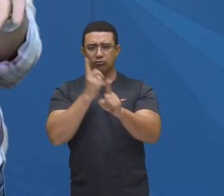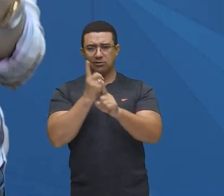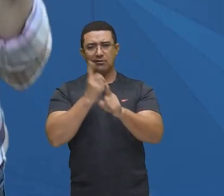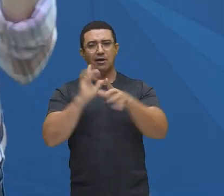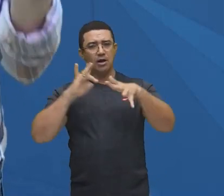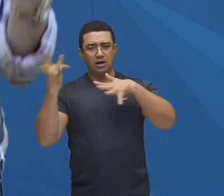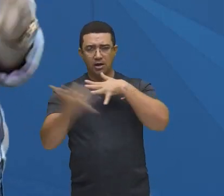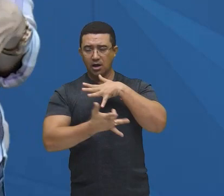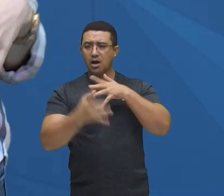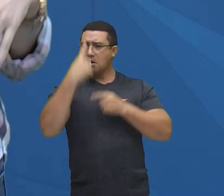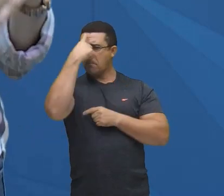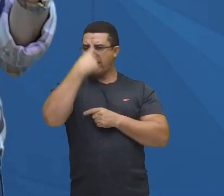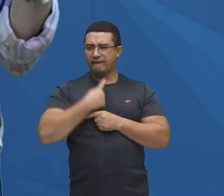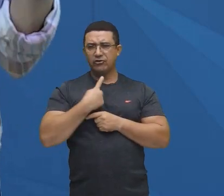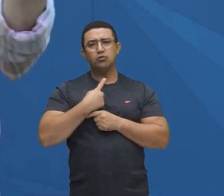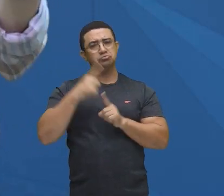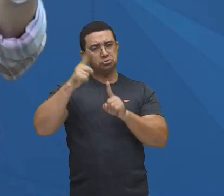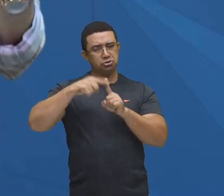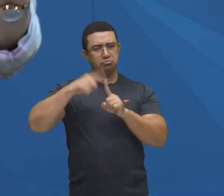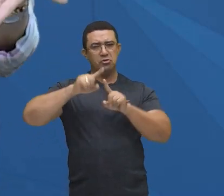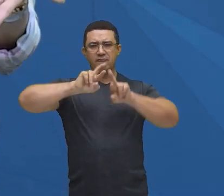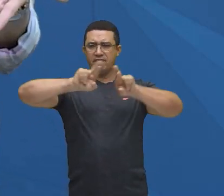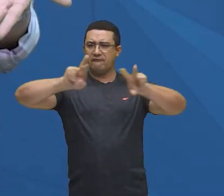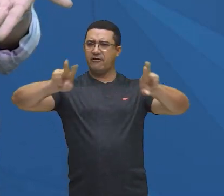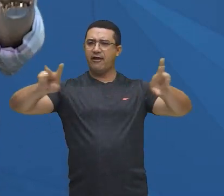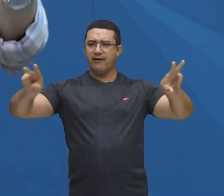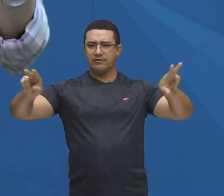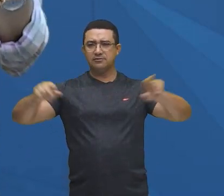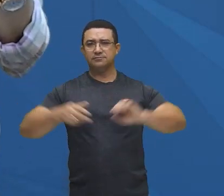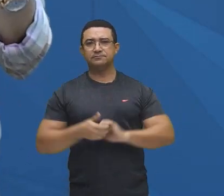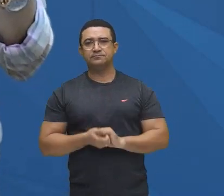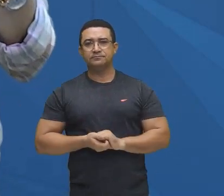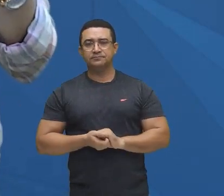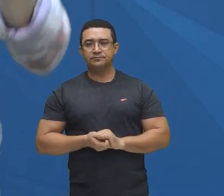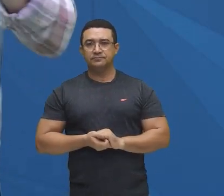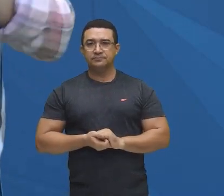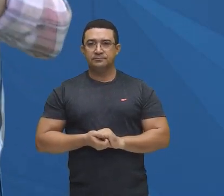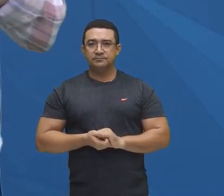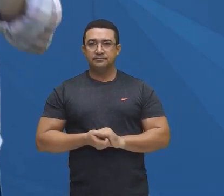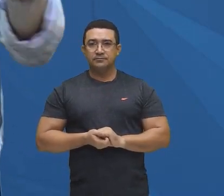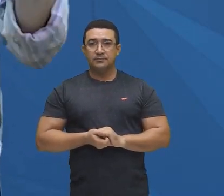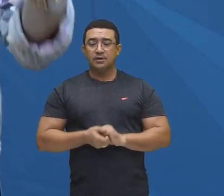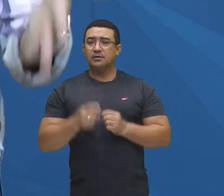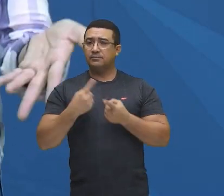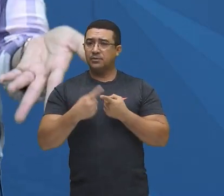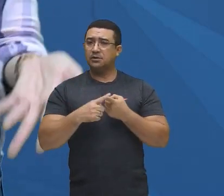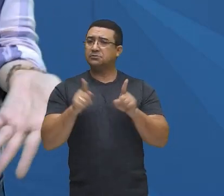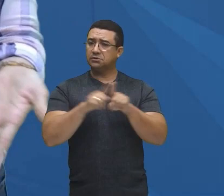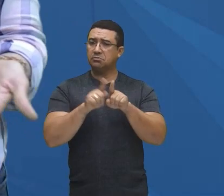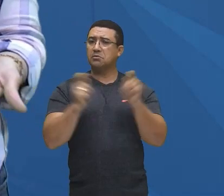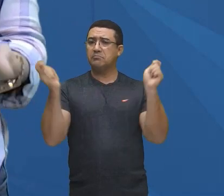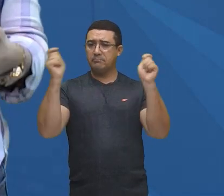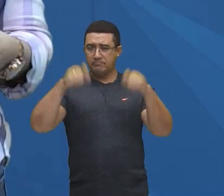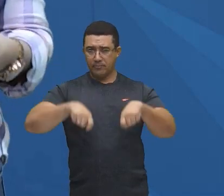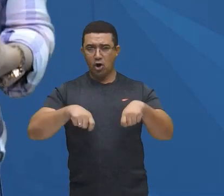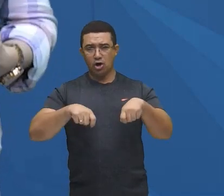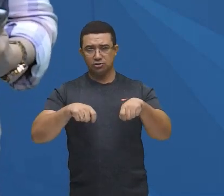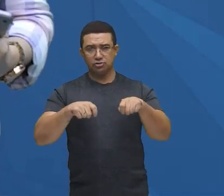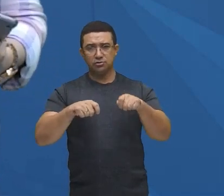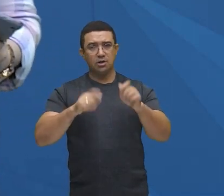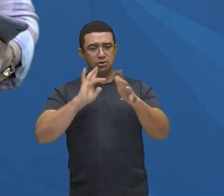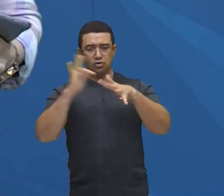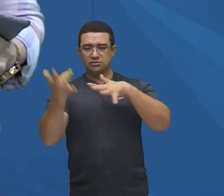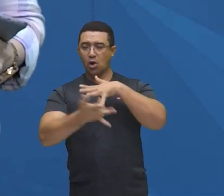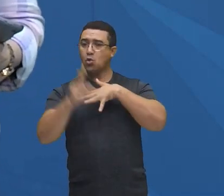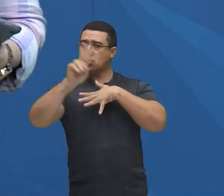diversos modelos, estilos e intencionalidade, né. Ainda mais também porque podem ser atrelados a produtos e serviços.